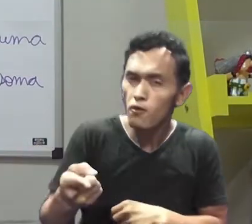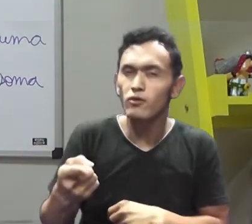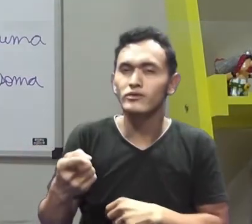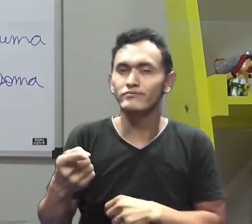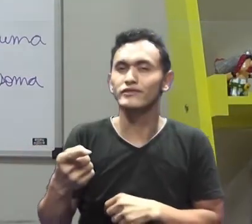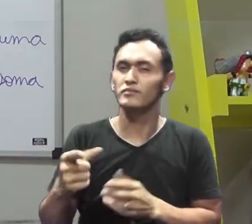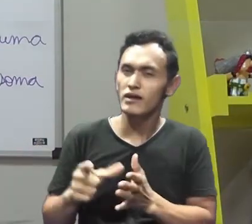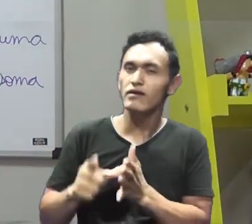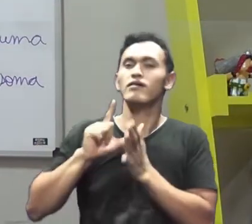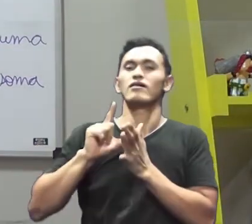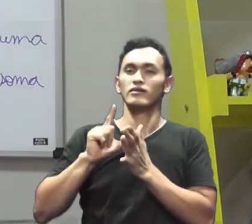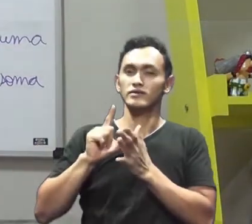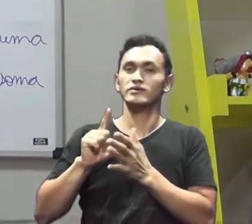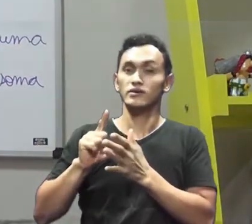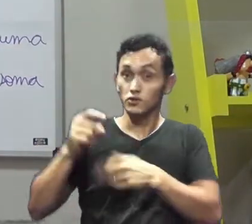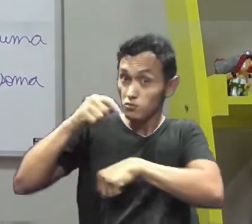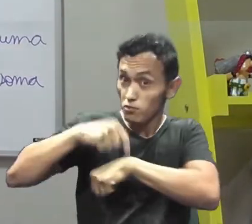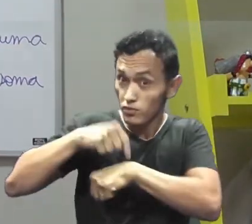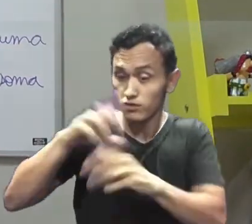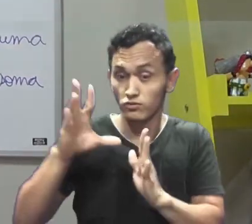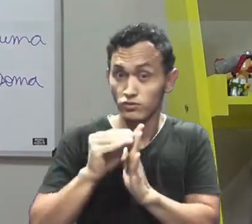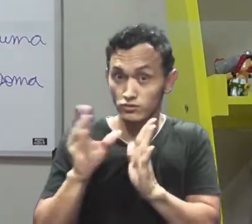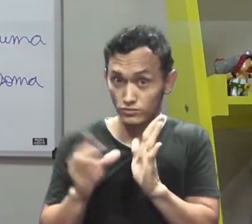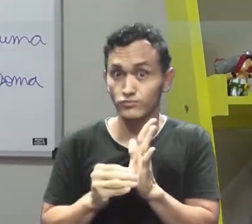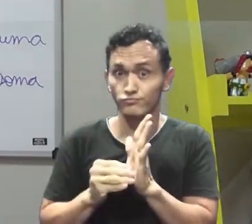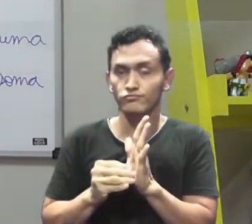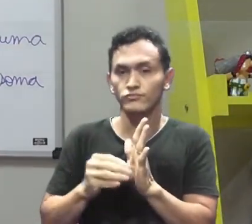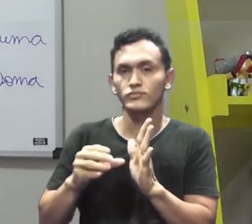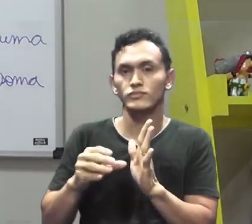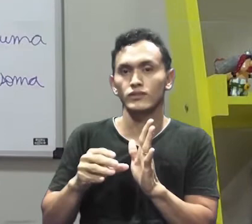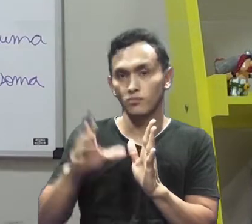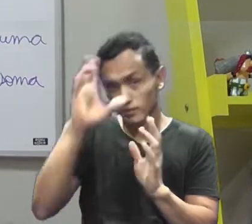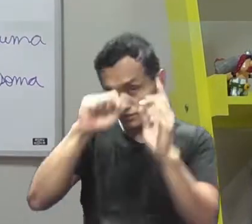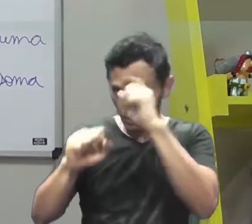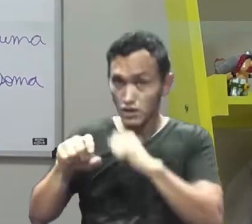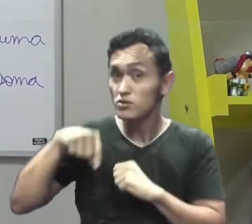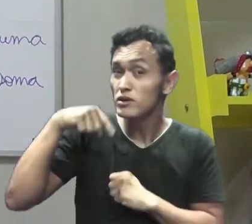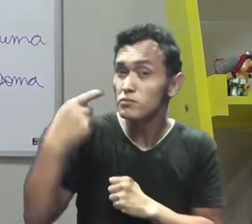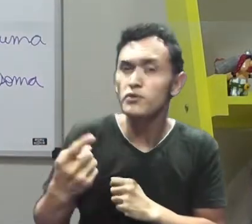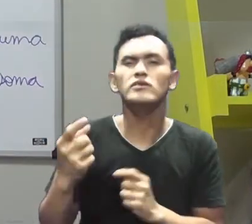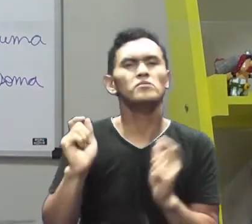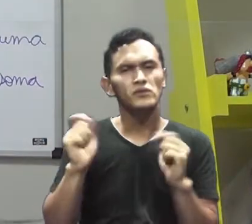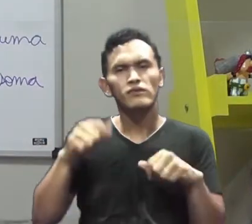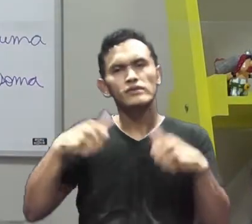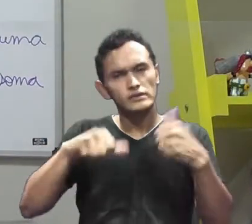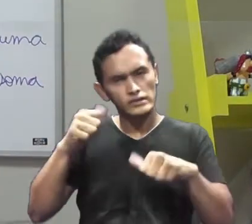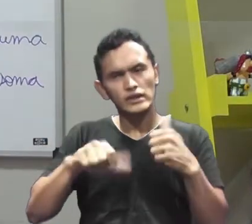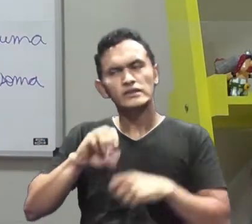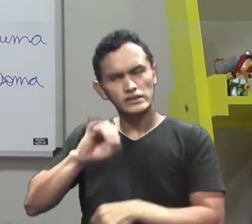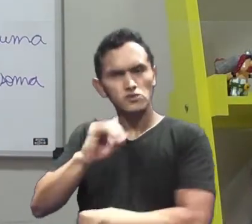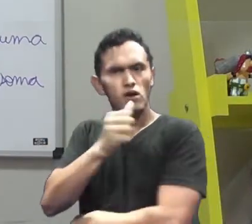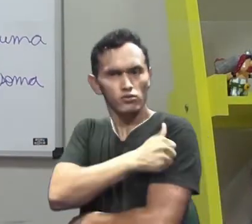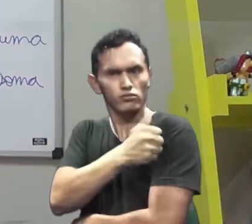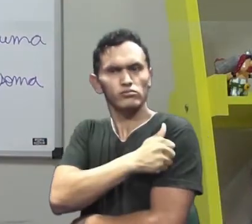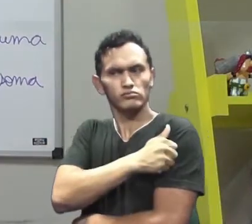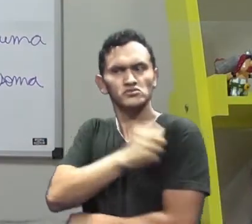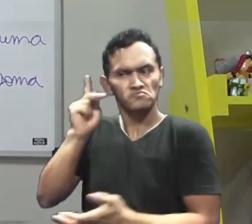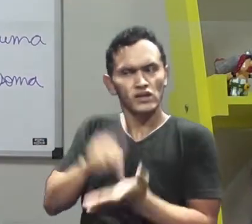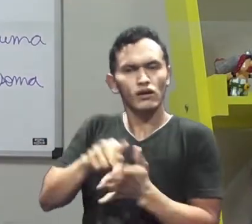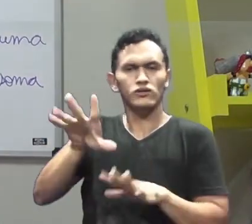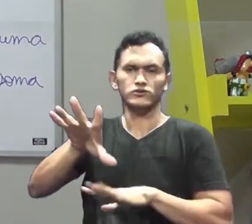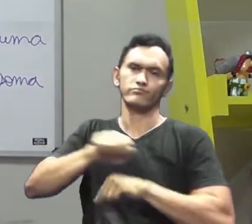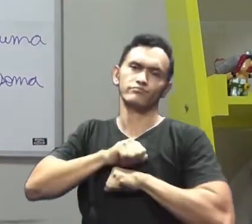você ensinou. Então você tem a prévia para saber o que o aluno sabia, o durante para acompanhar a aprendizagem e